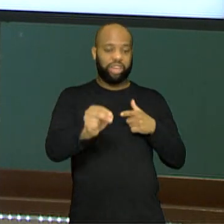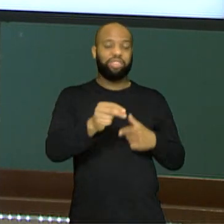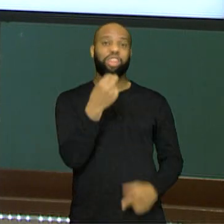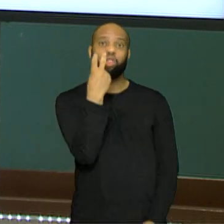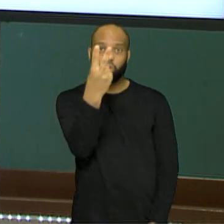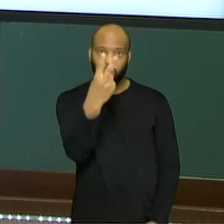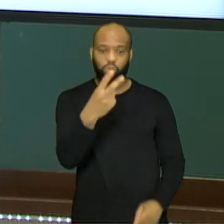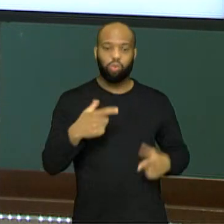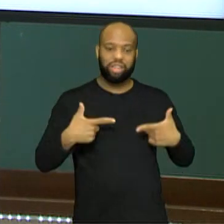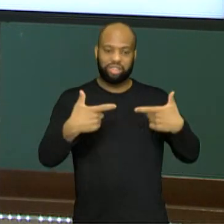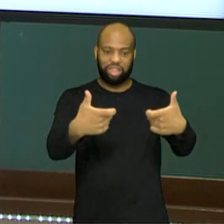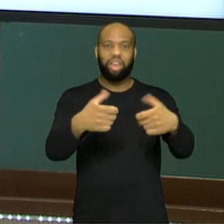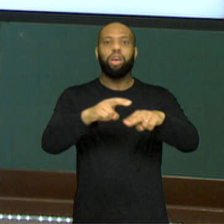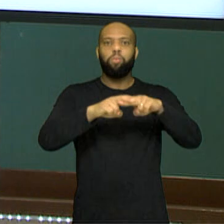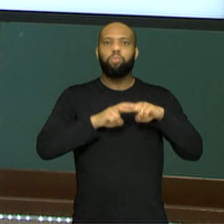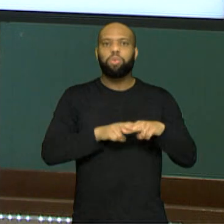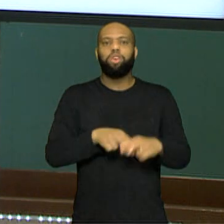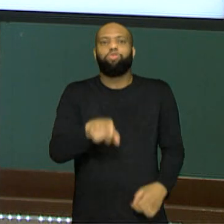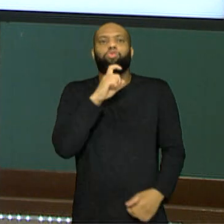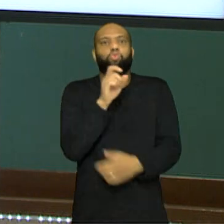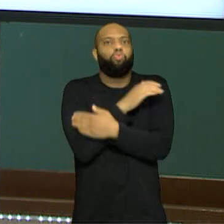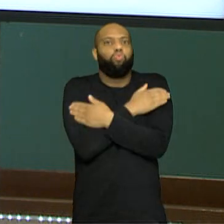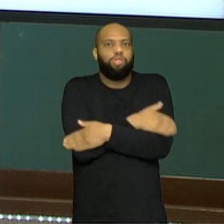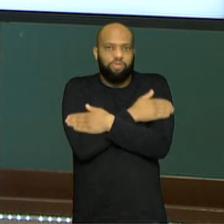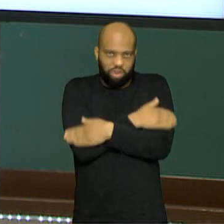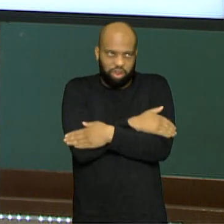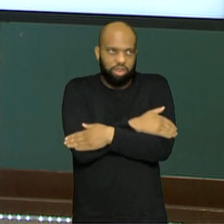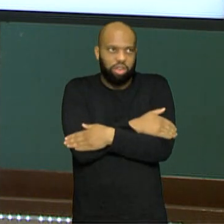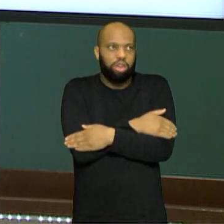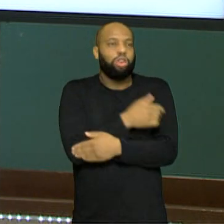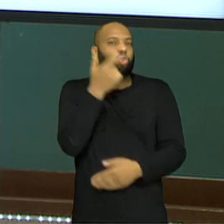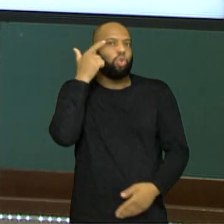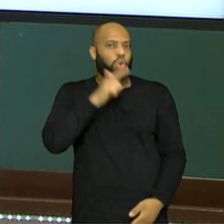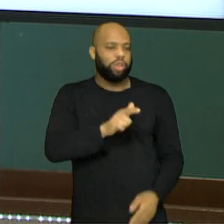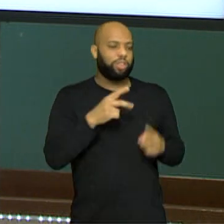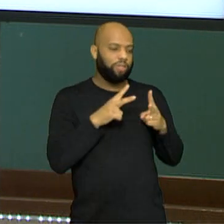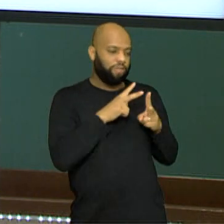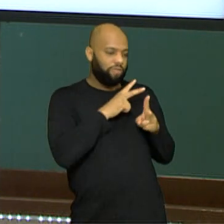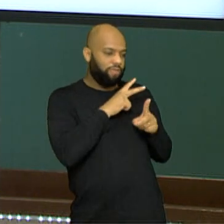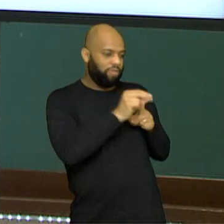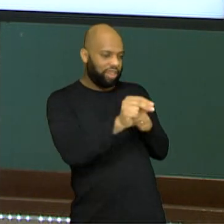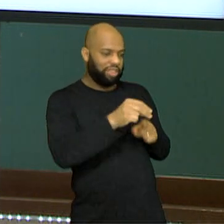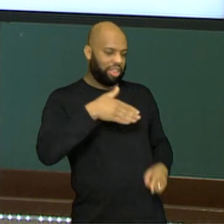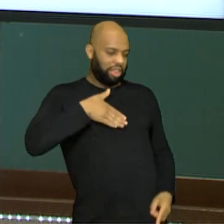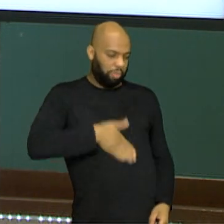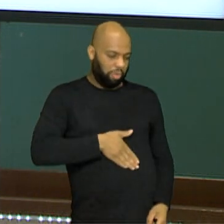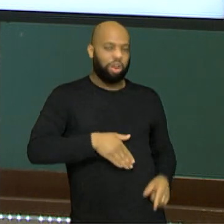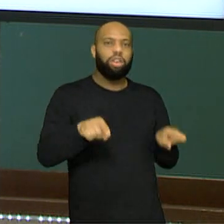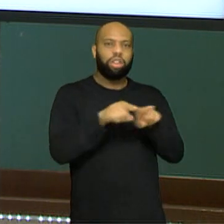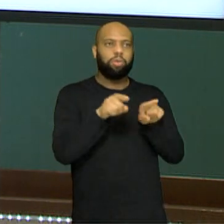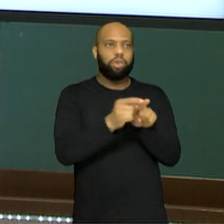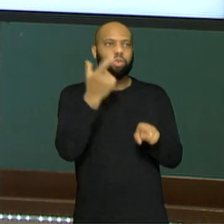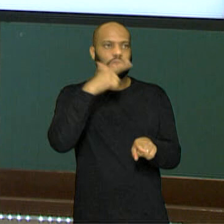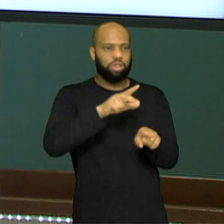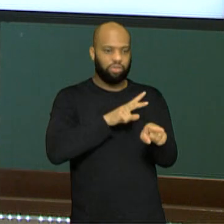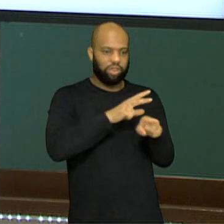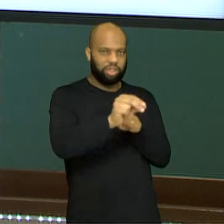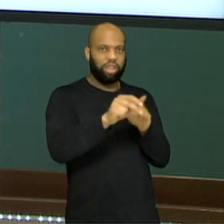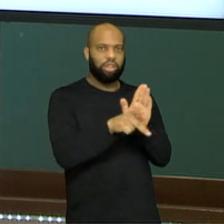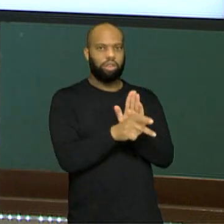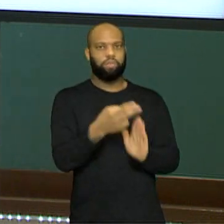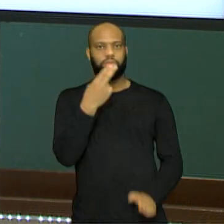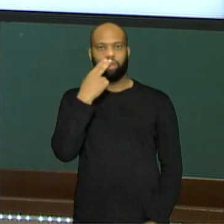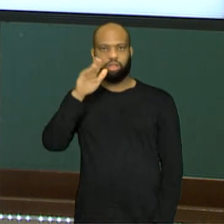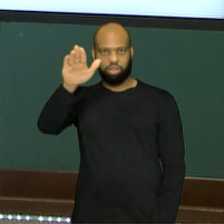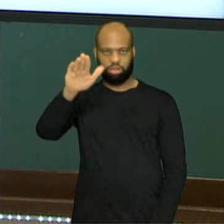o inverno como a principal arma. Eles ganharam do Napoleão e acabaram ganhando também dos